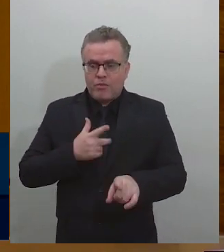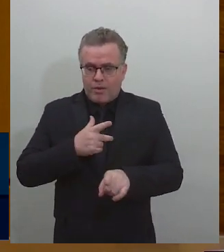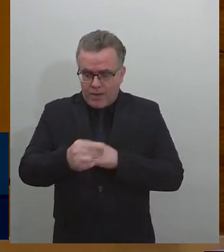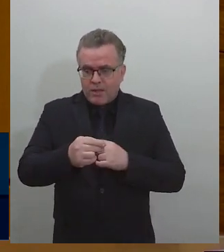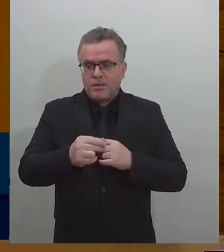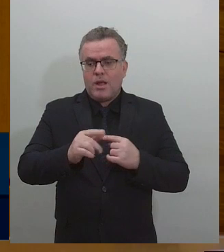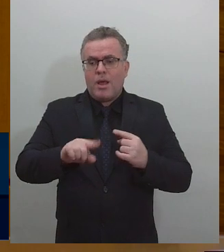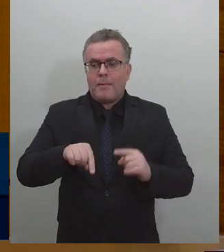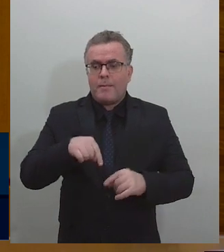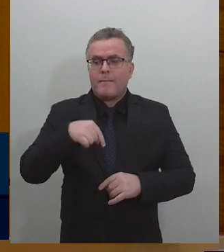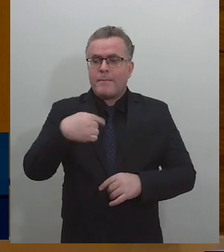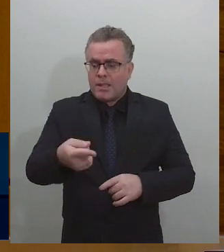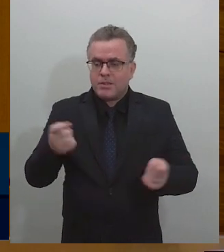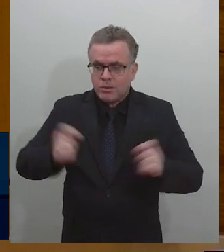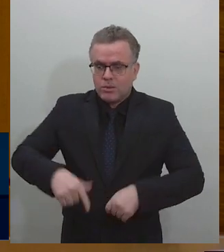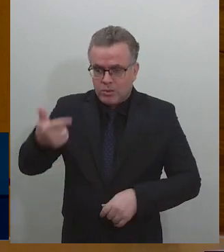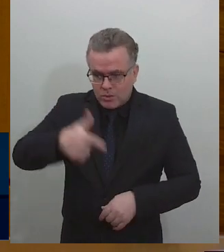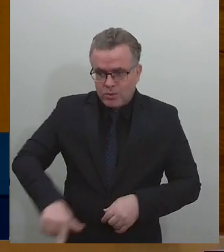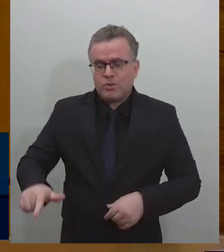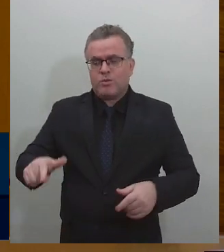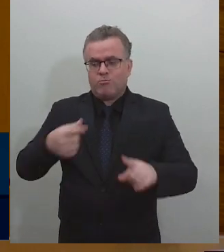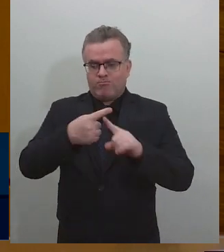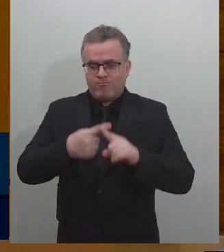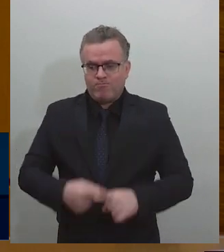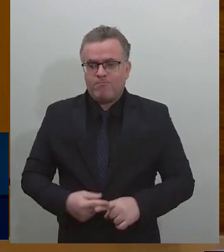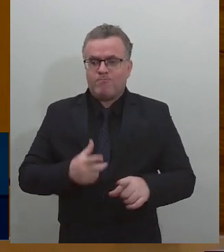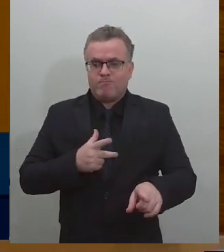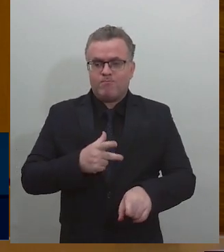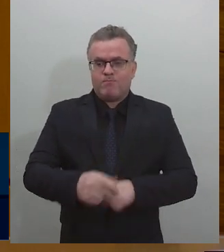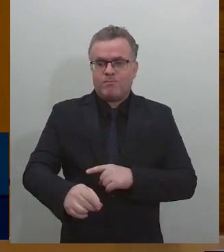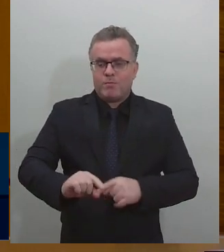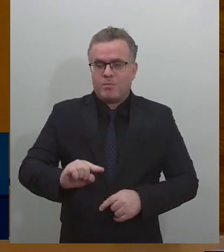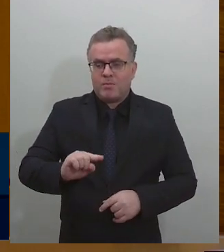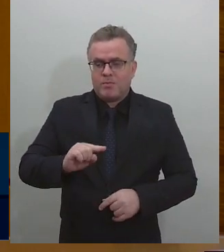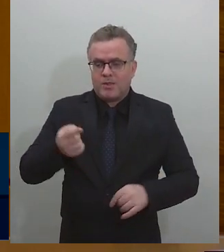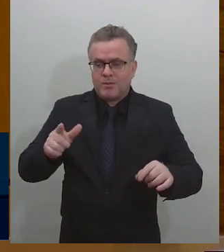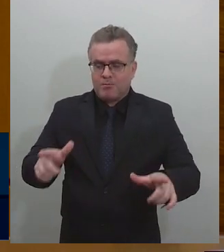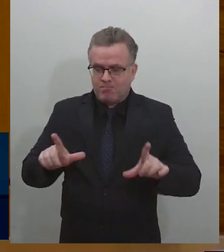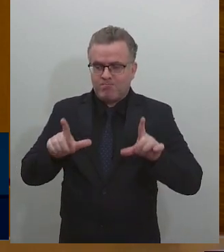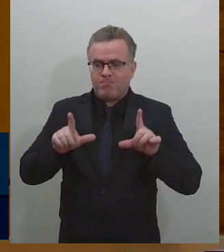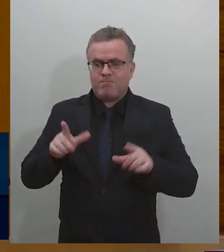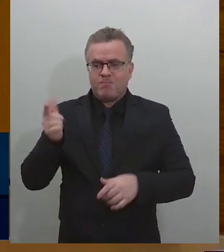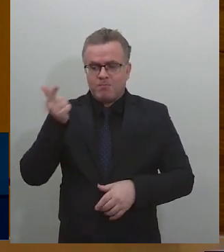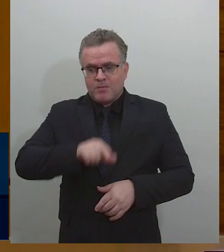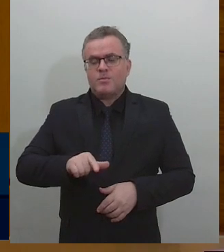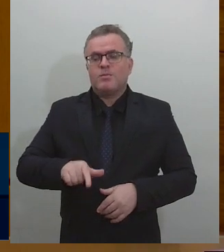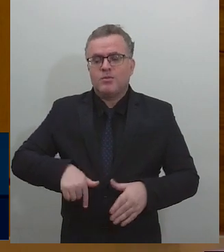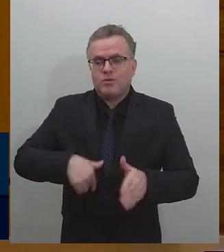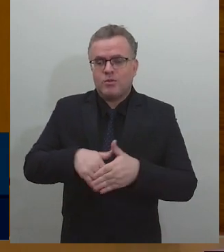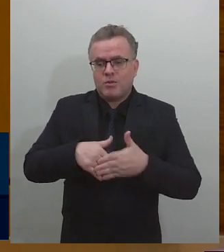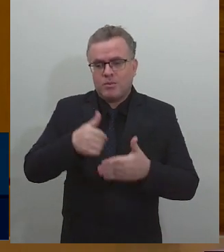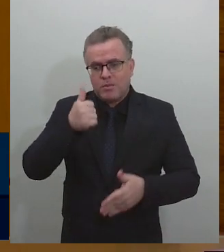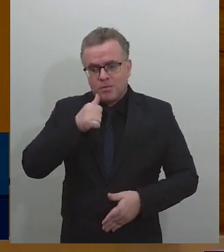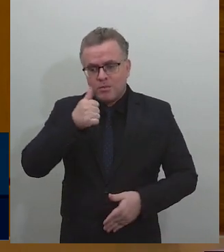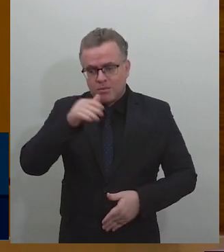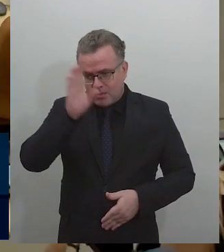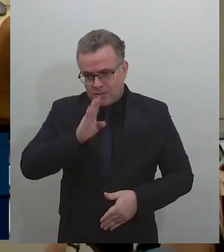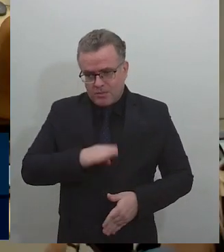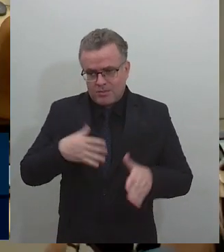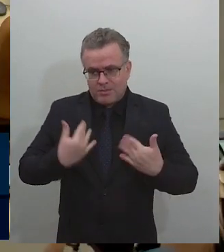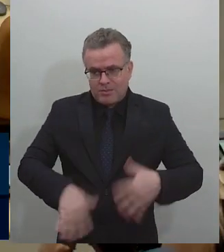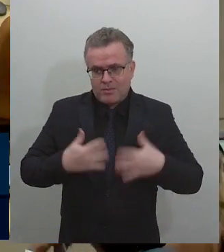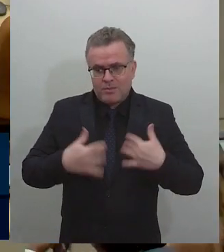gente conquistar pela primeira vez esse título que nos falta ao futebol feminino, ser campeãs da Copa do Mundo. É isso, senhor presidente, deputadas e